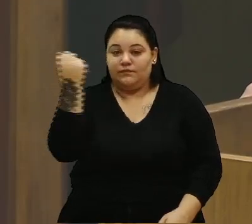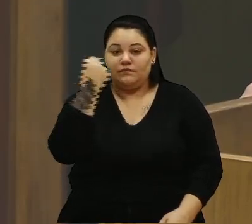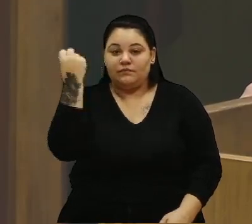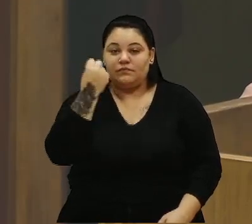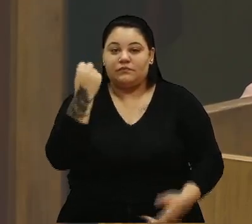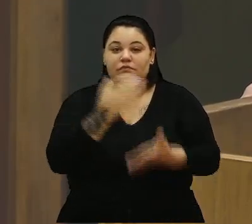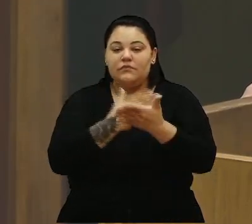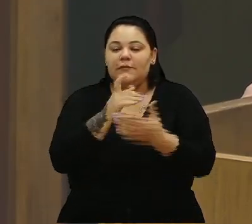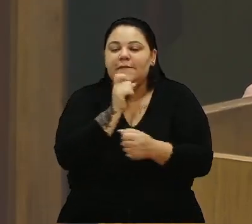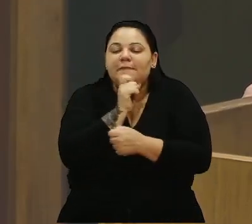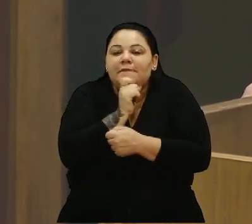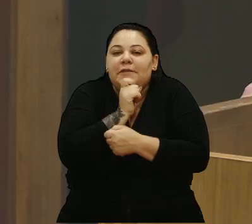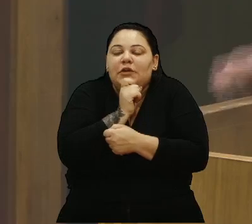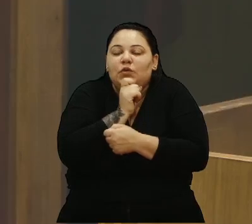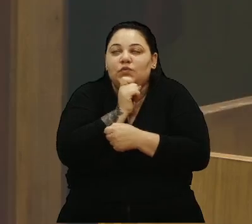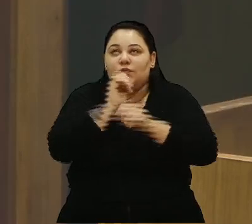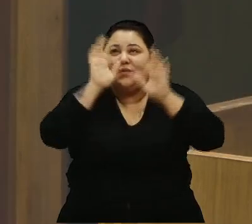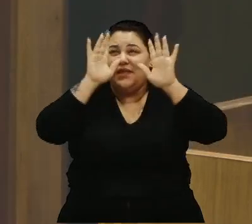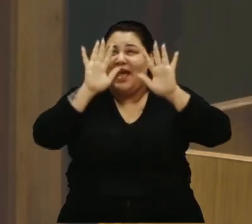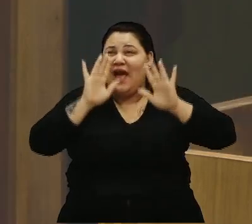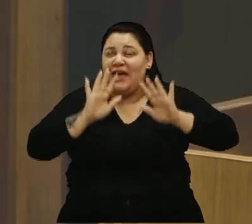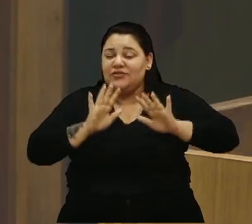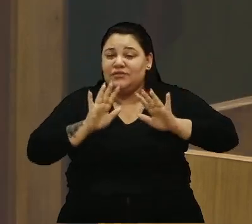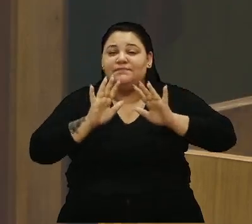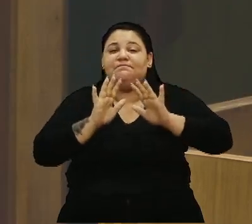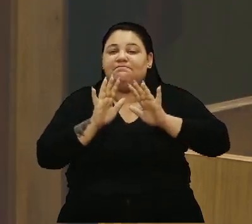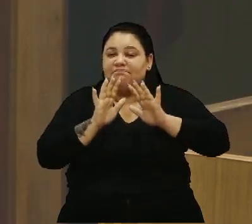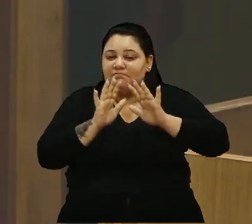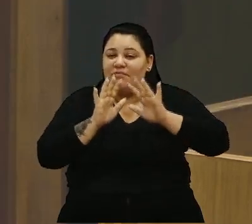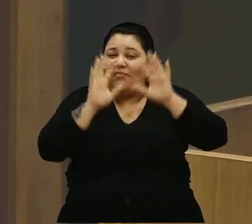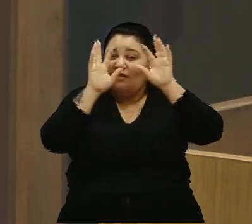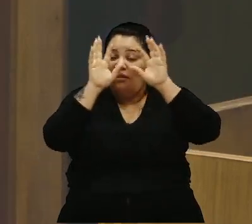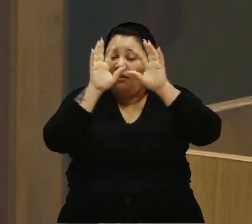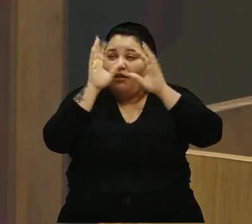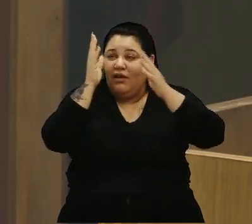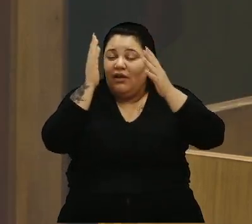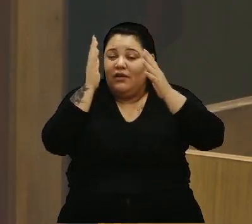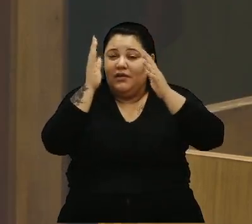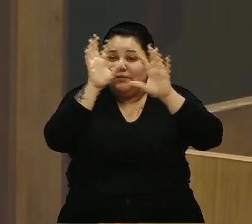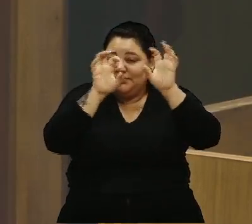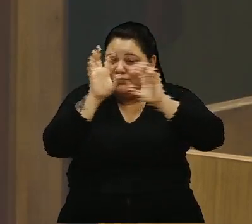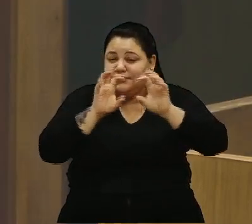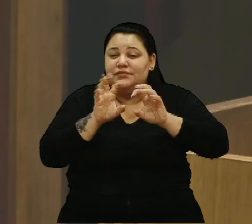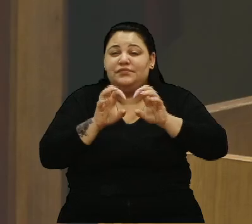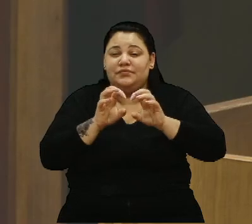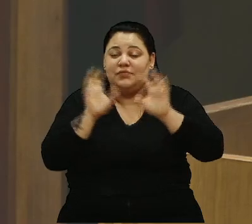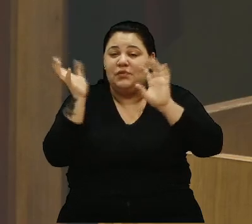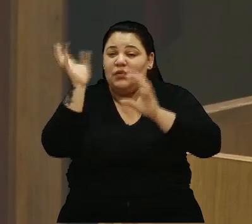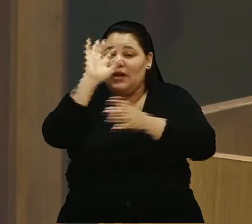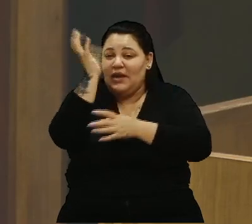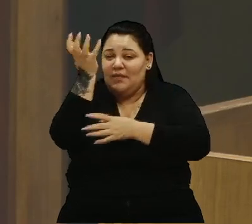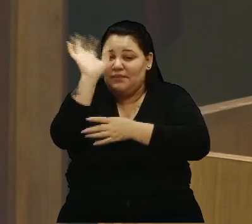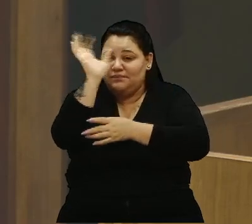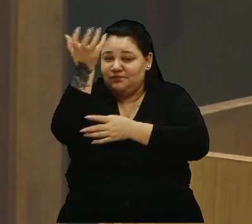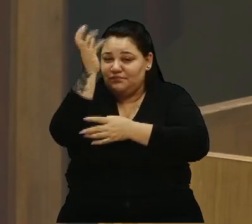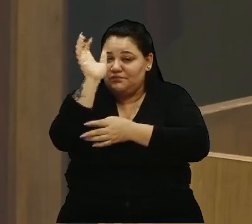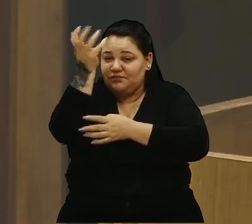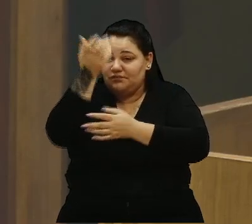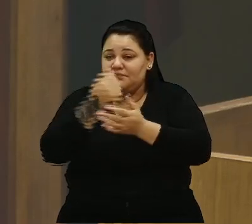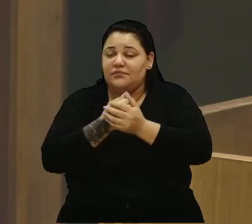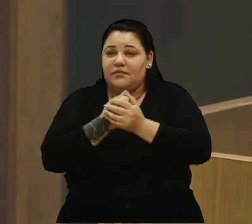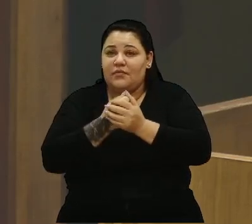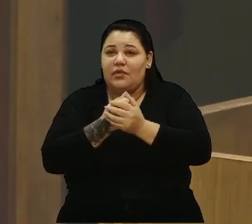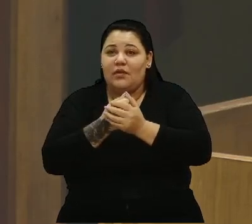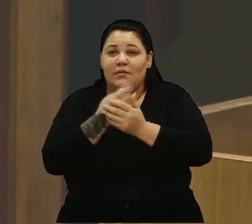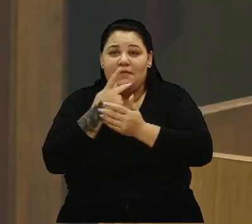umidade, a exemplo do que todos os outros municípios estão passando. Eu só concluo, antes de passar os apartes, dizendo aqui, a minha fala do faltômetro é lógico.